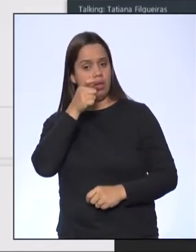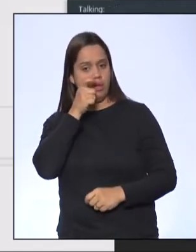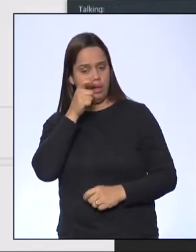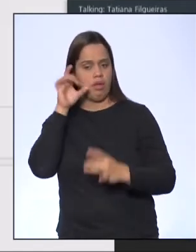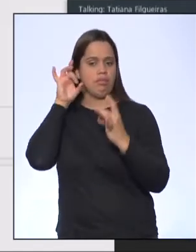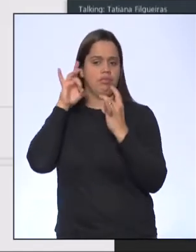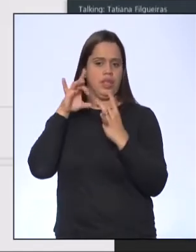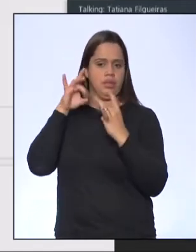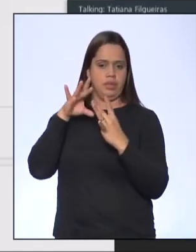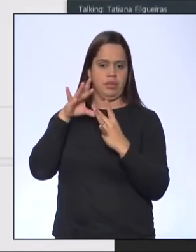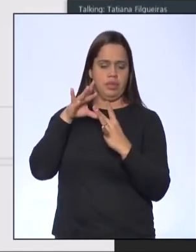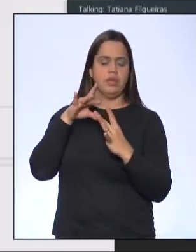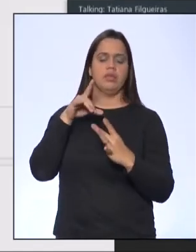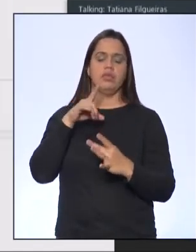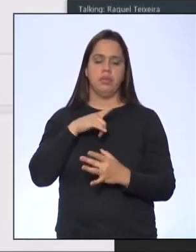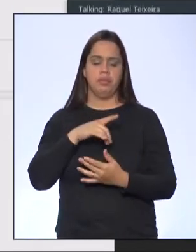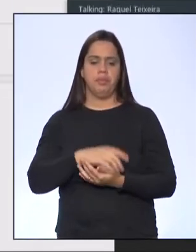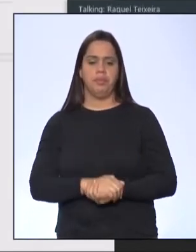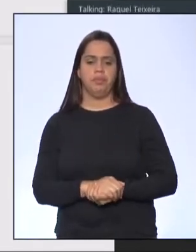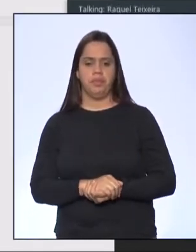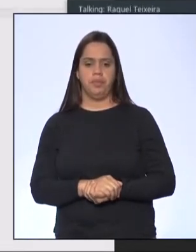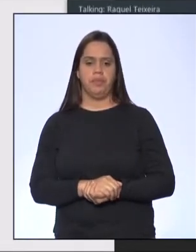feedback, né?